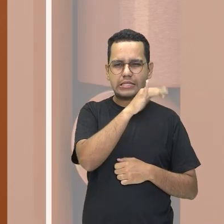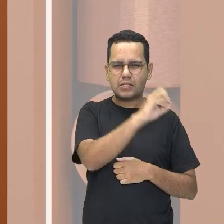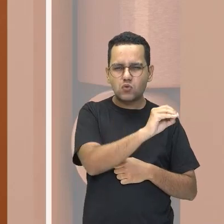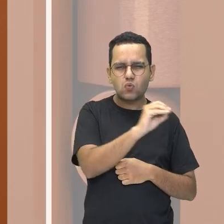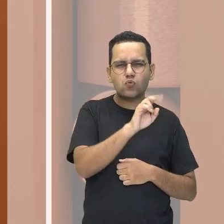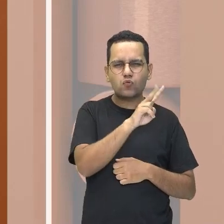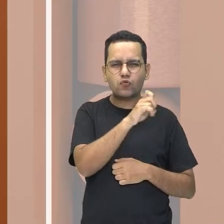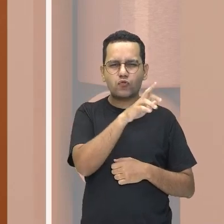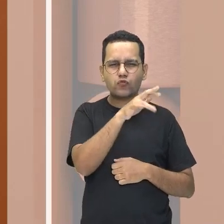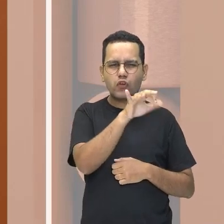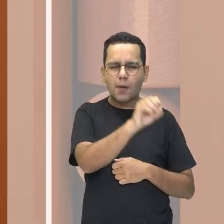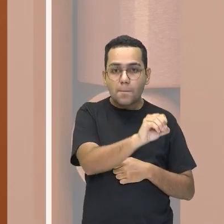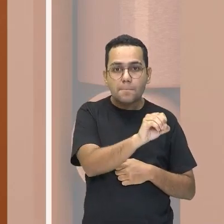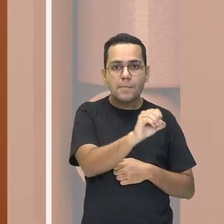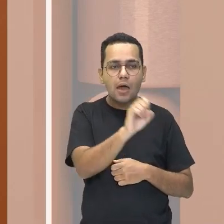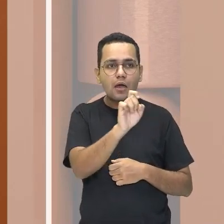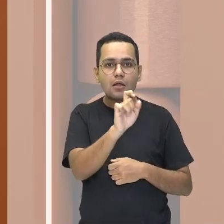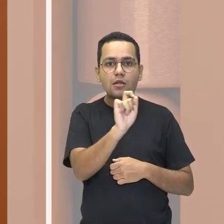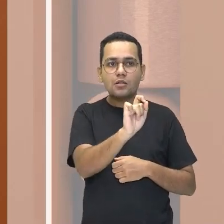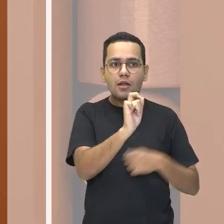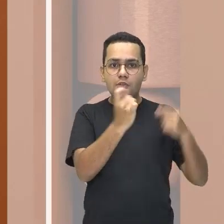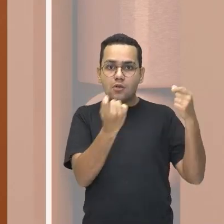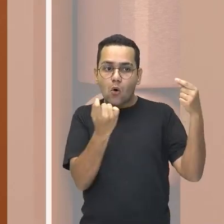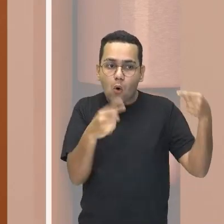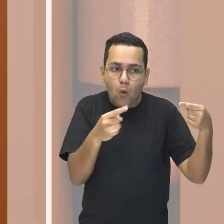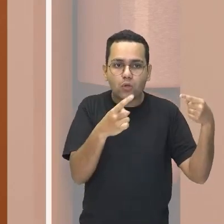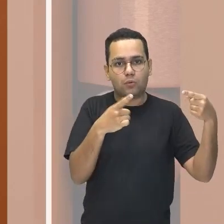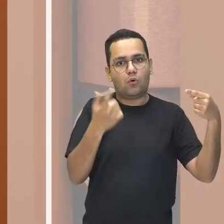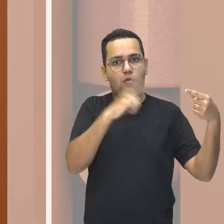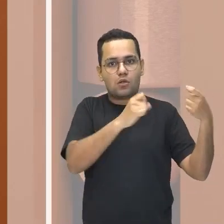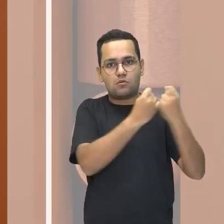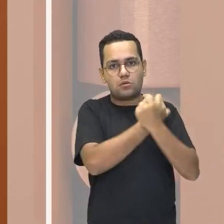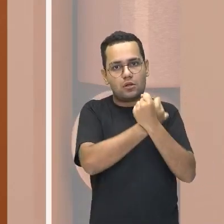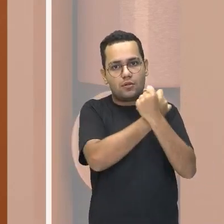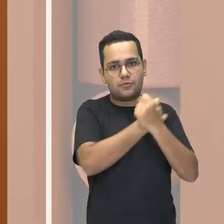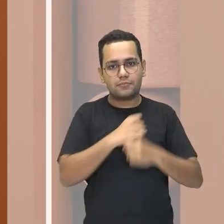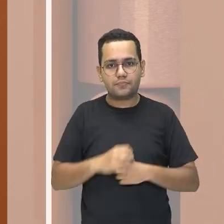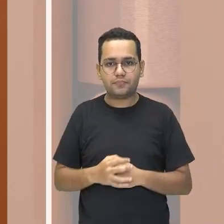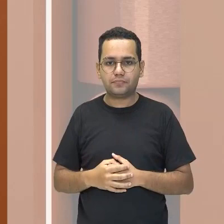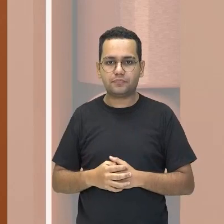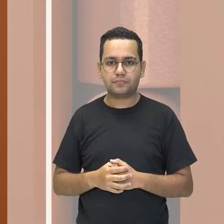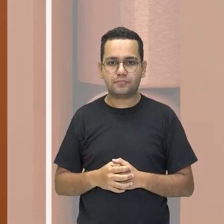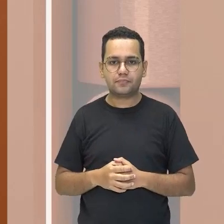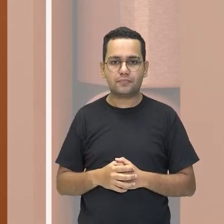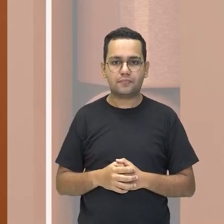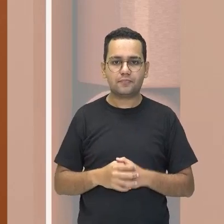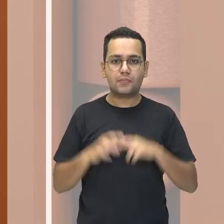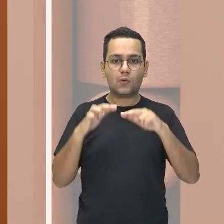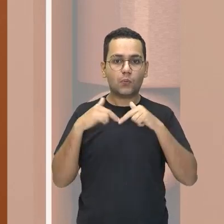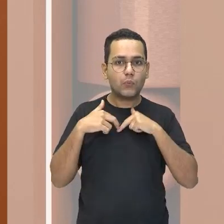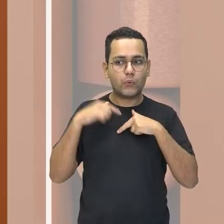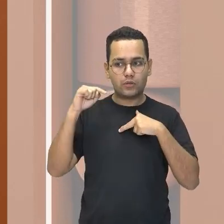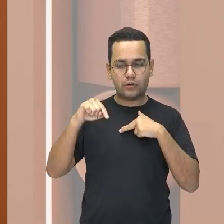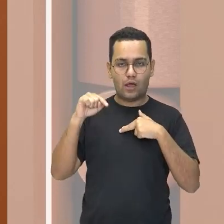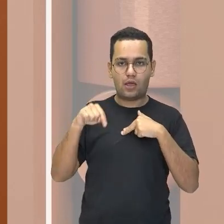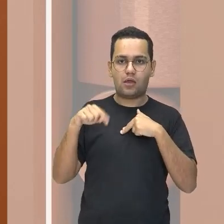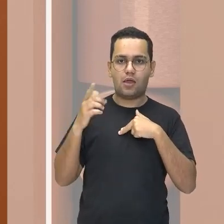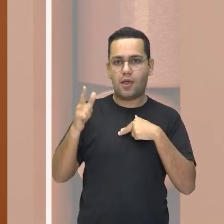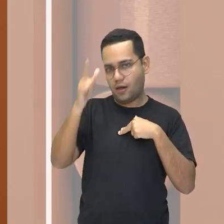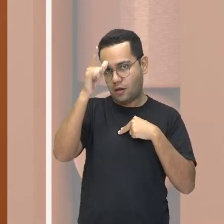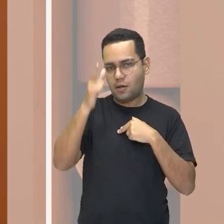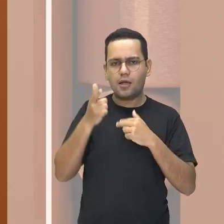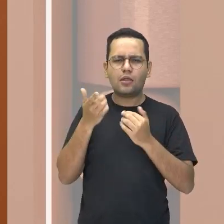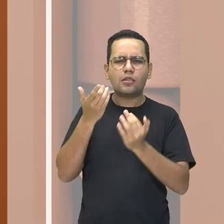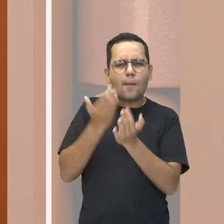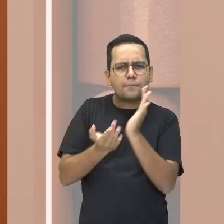nazista. Então a gente vê que nesse momento, galera, a Alemanha começa a perder a guerra. Houve uma